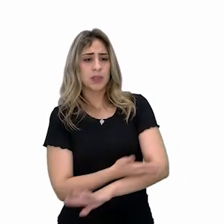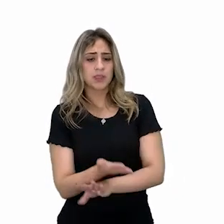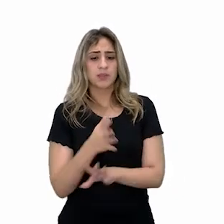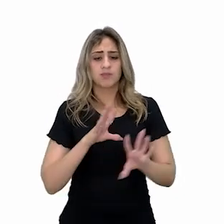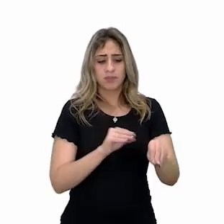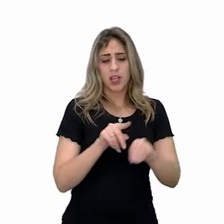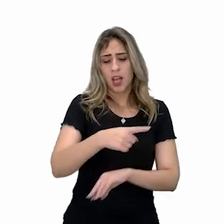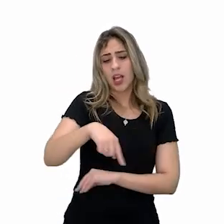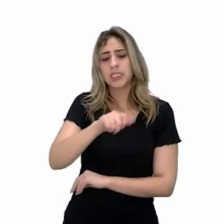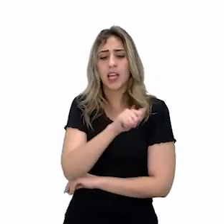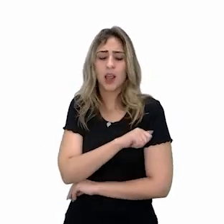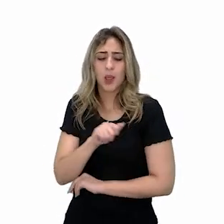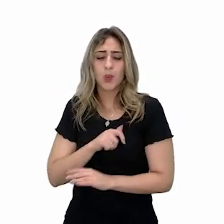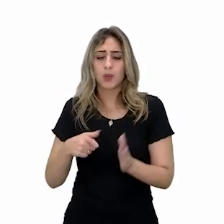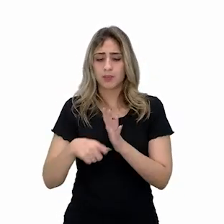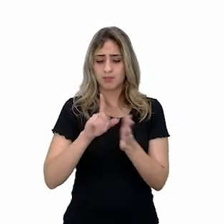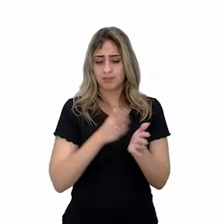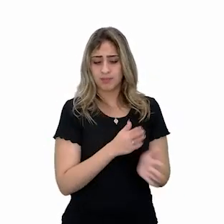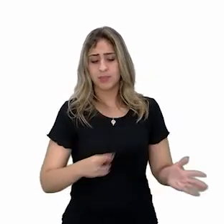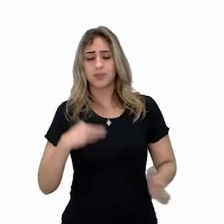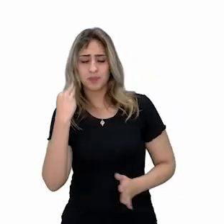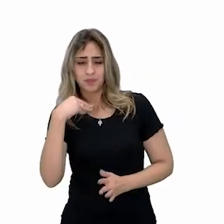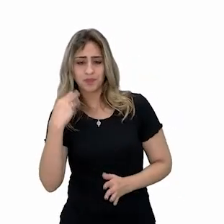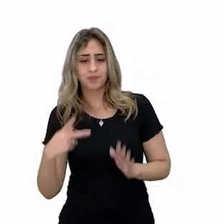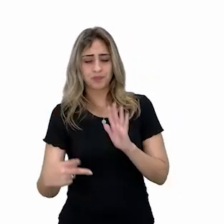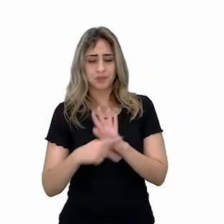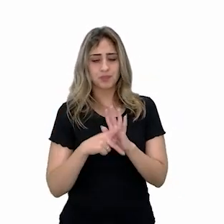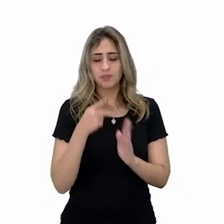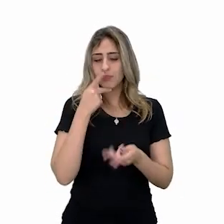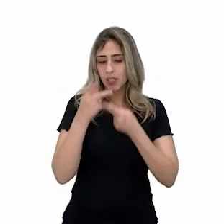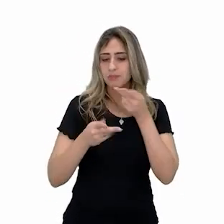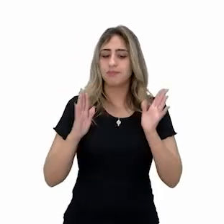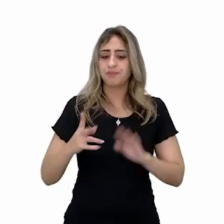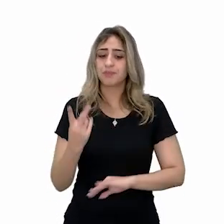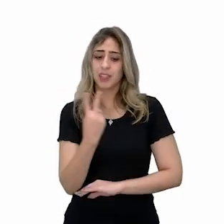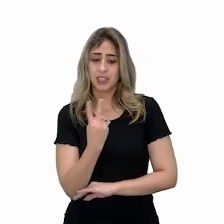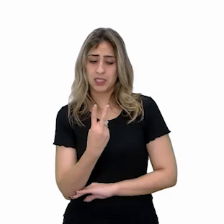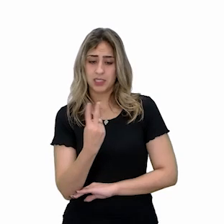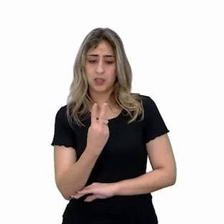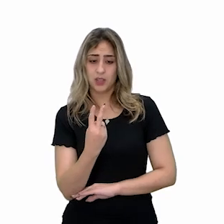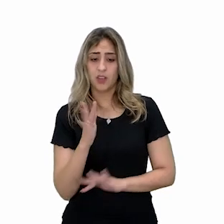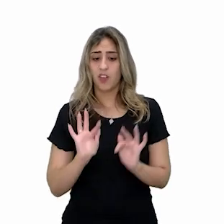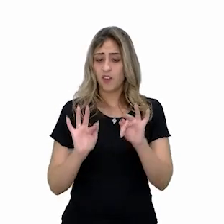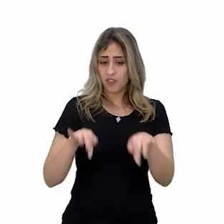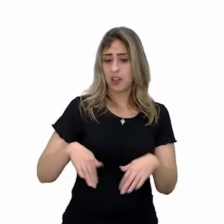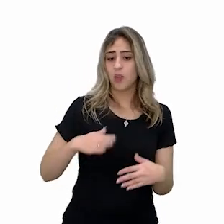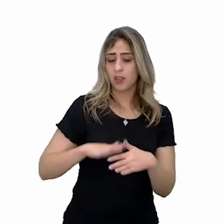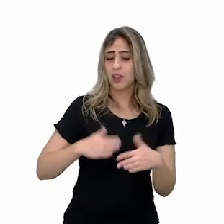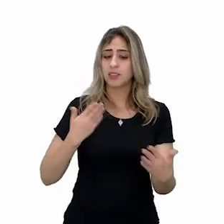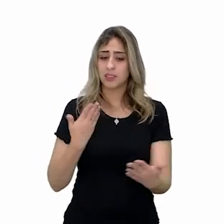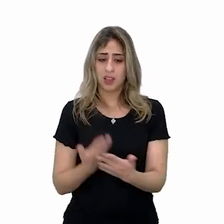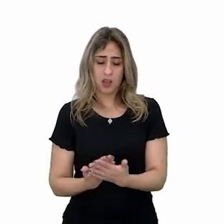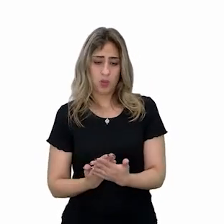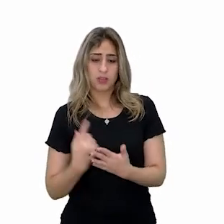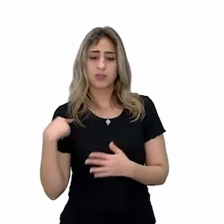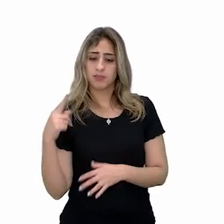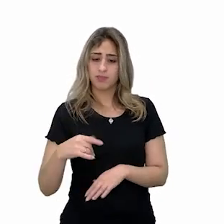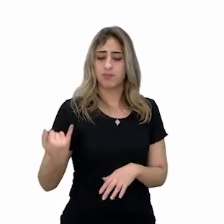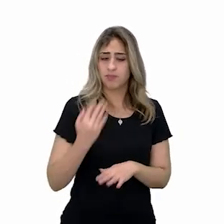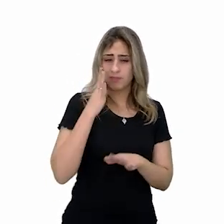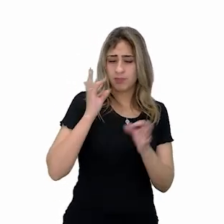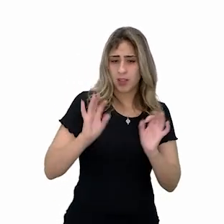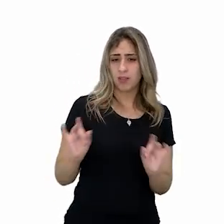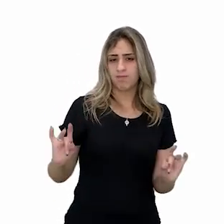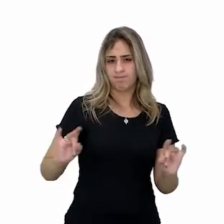os estudantes antes de partir para a experimentação propriamente dita. E a segunda, ao final das aulas, que é justamente para dar